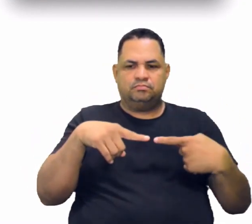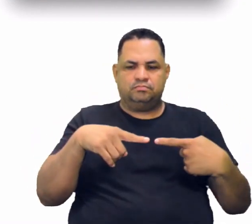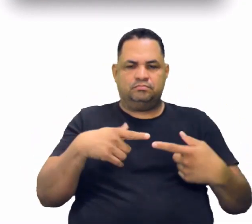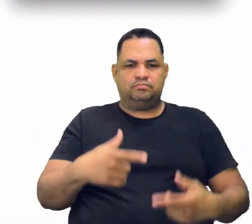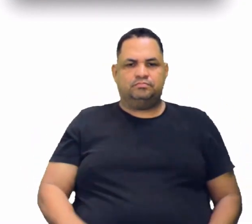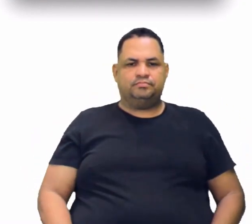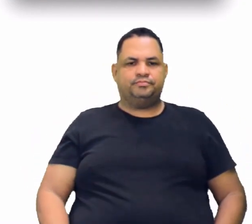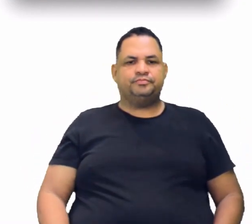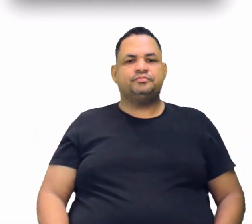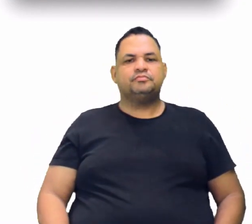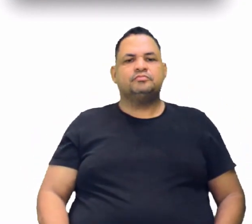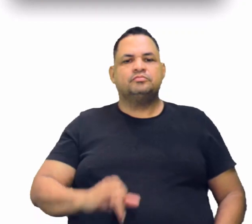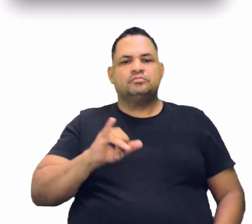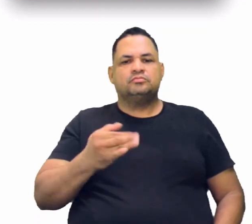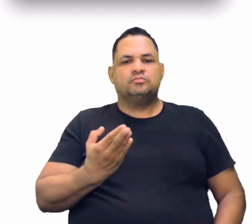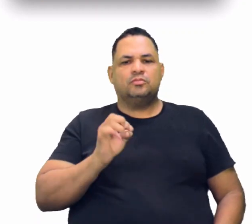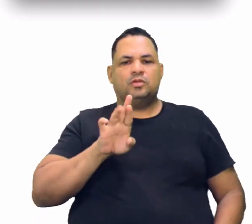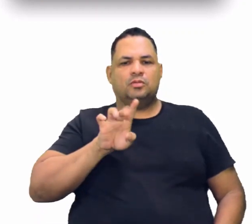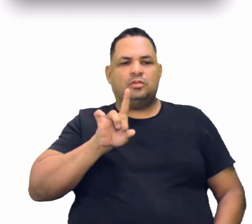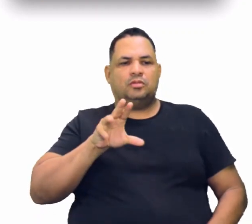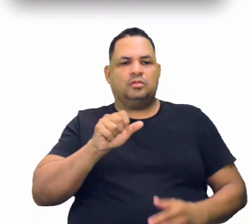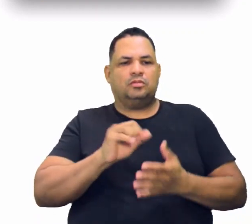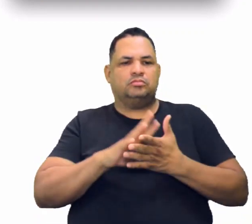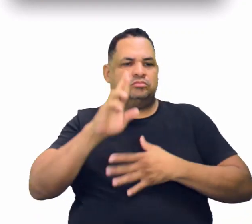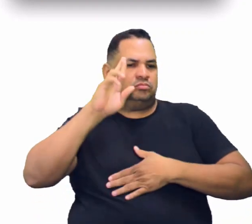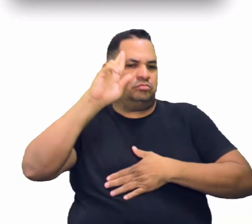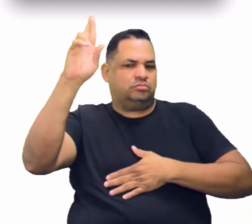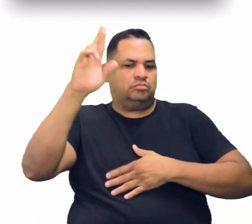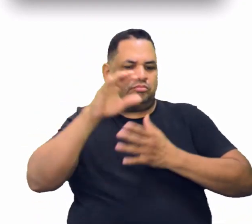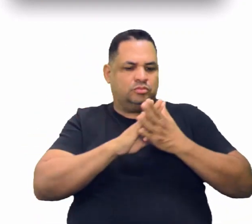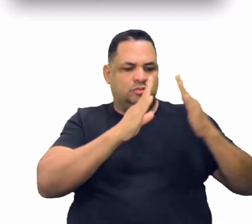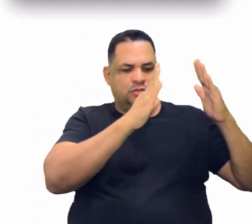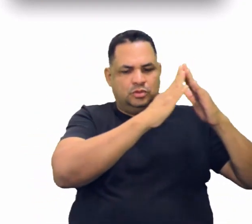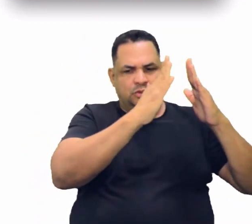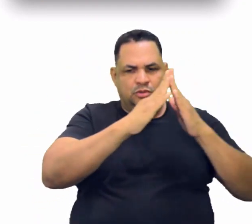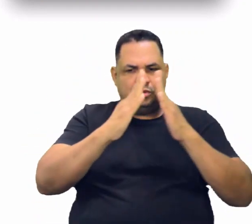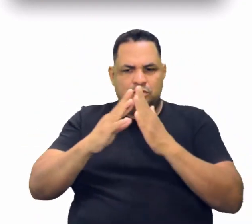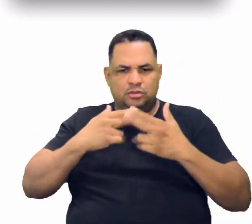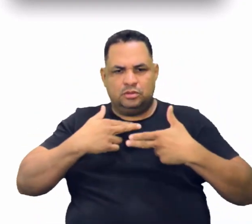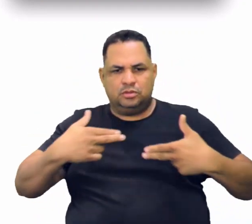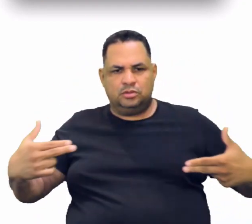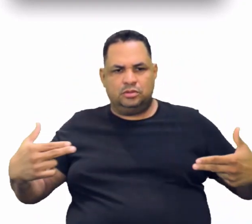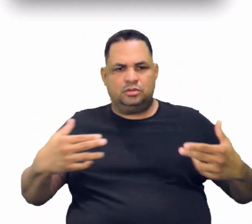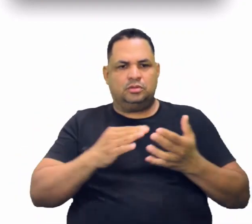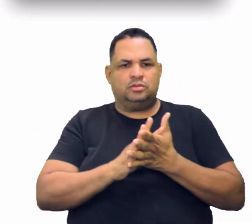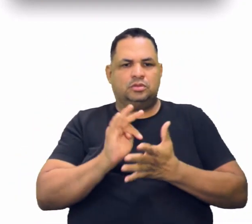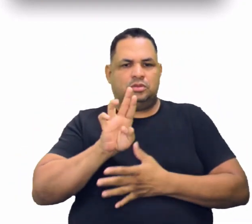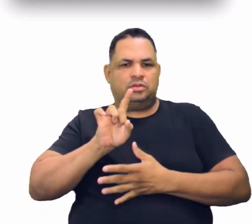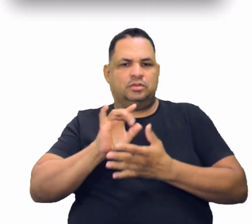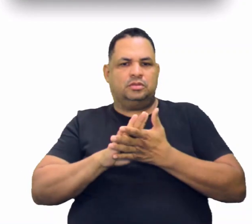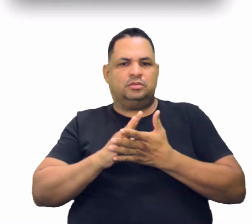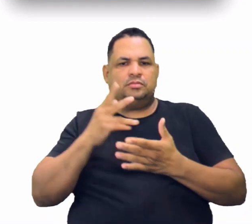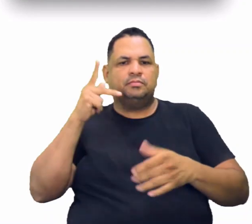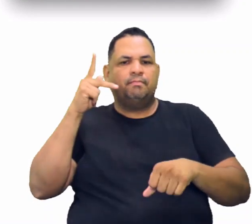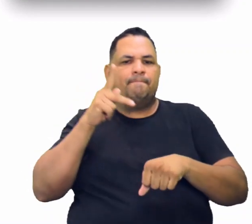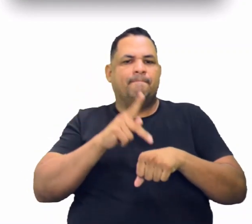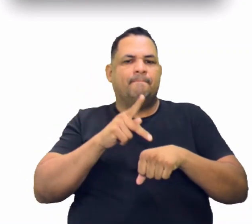seus objetivos. João Romão é o dono do cortiço, da taverna e